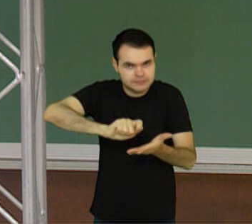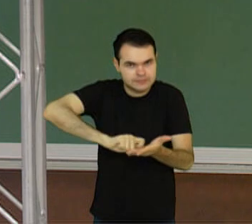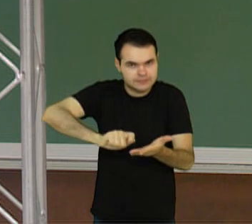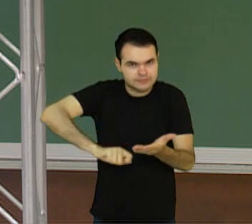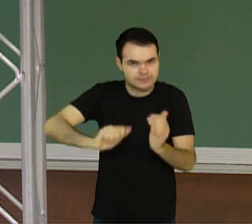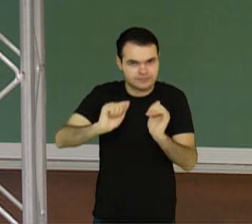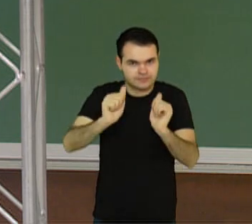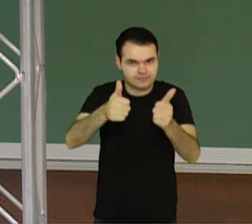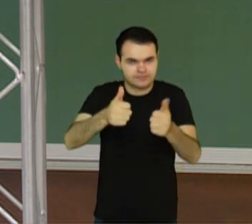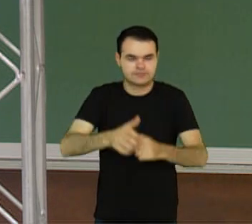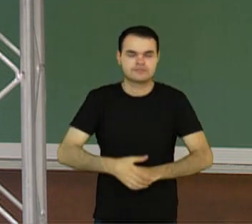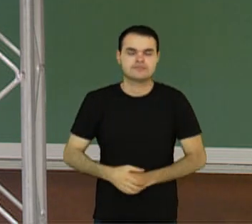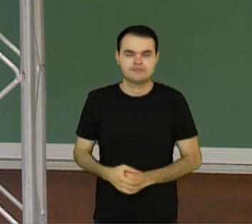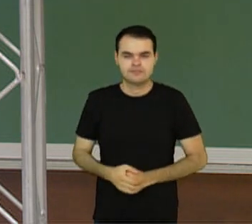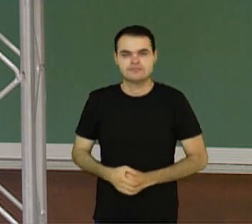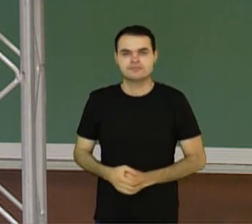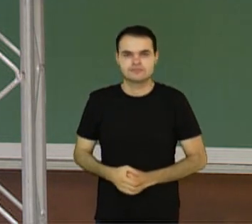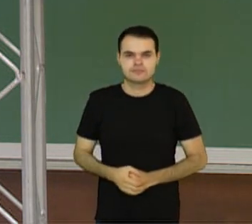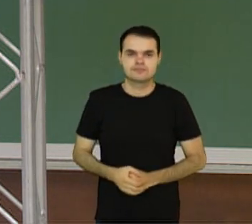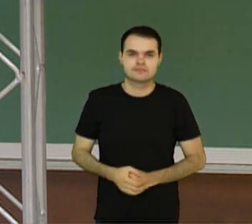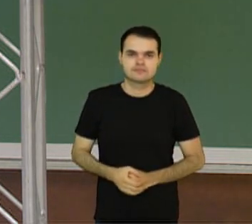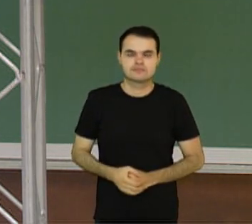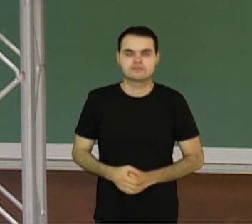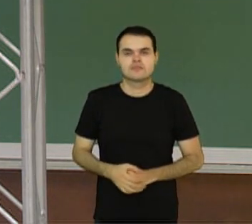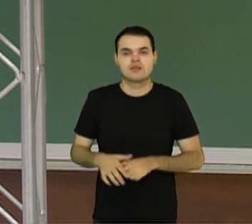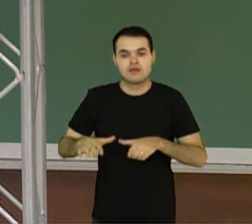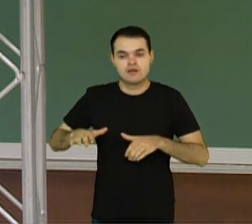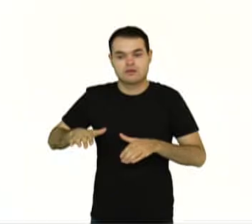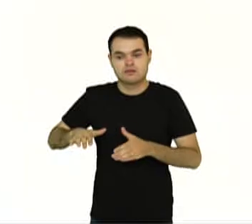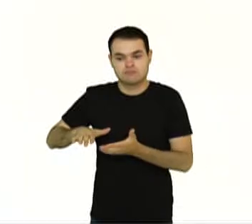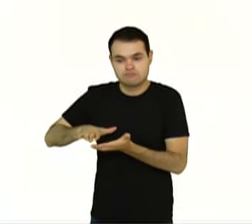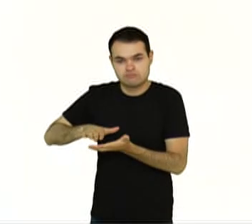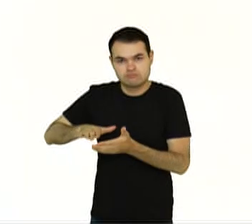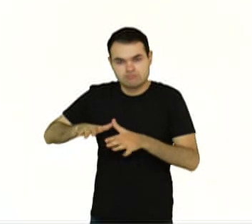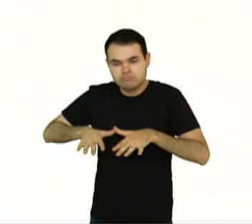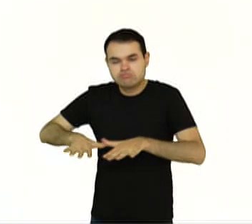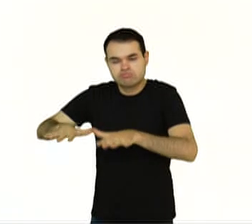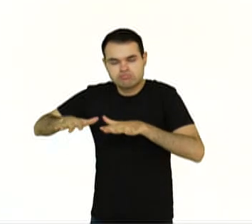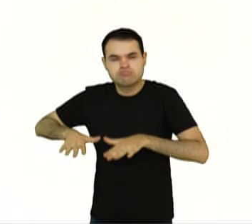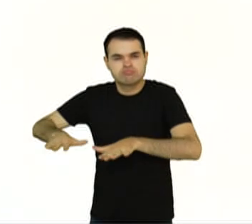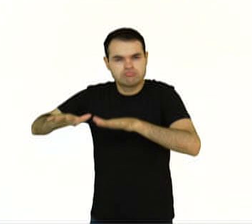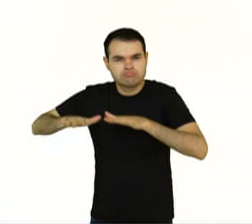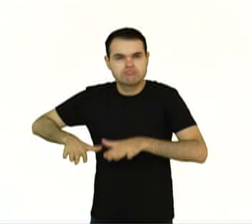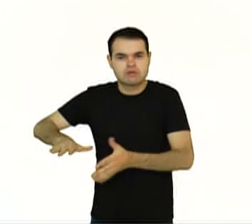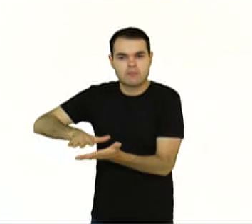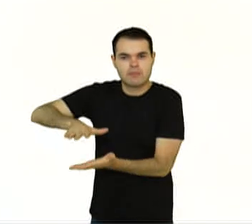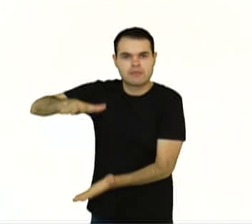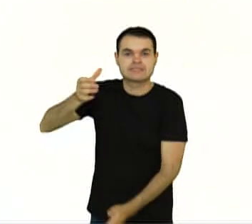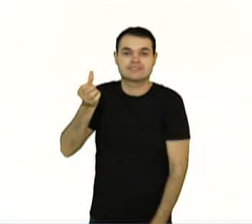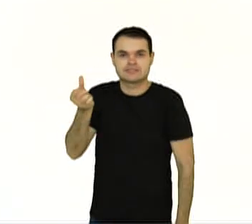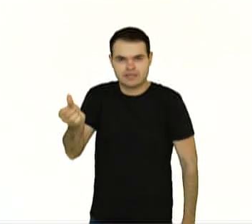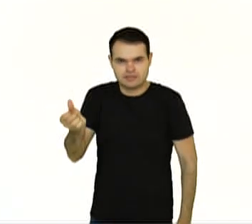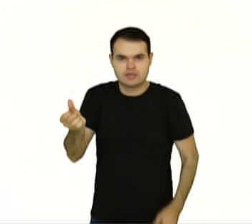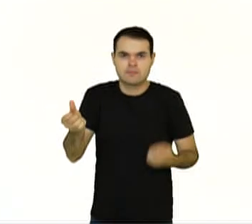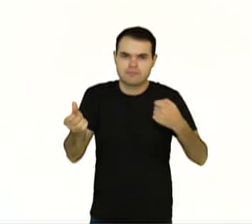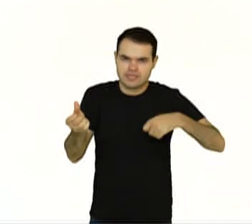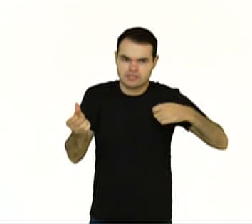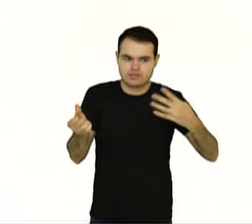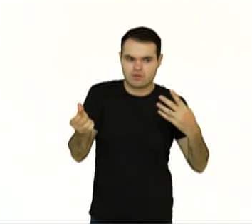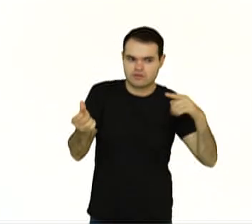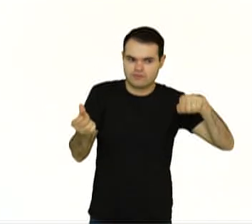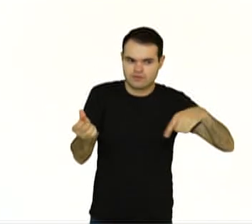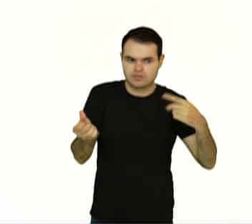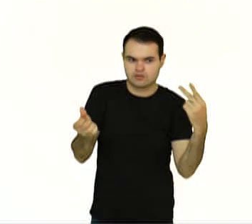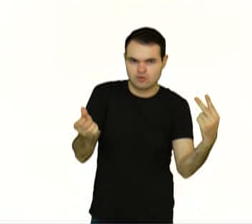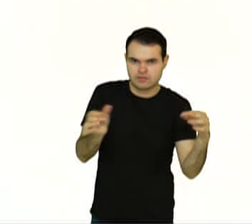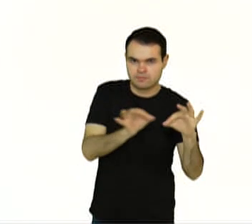seu caderno, tá? Então, para fabricar 6 bermudas, ela precisa de 4,2